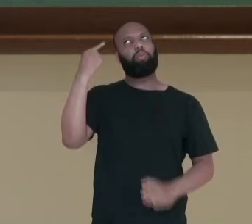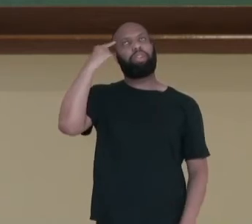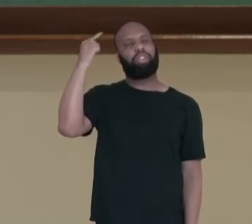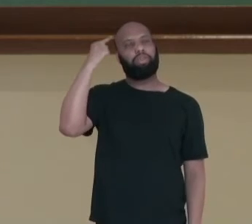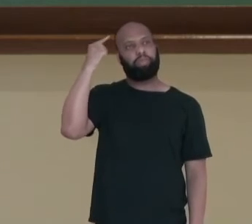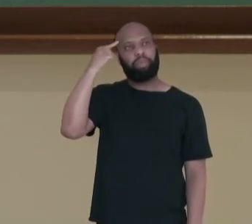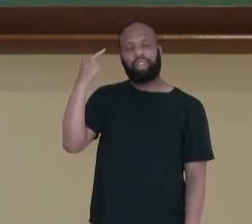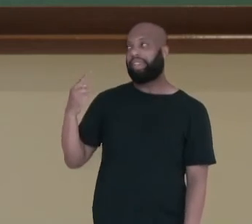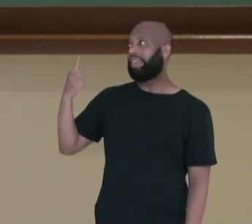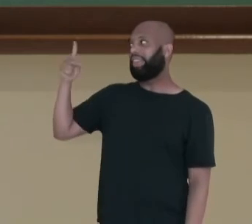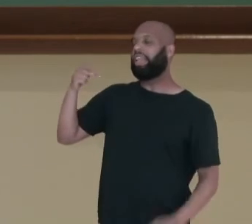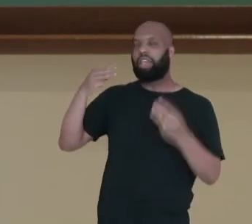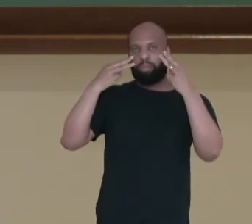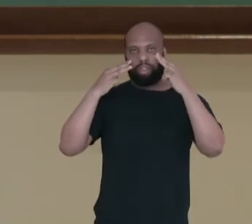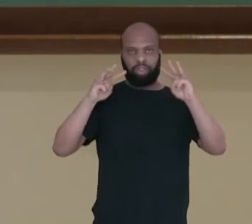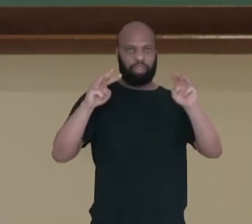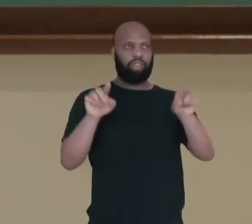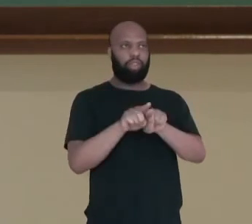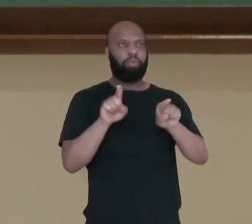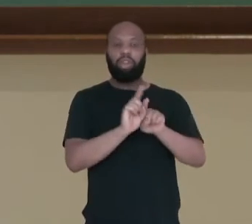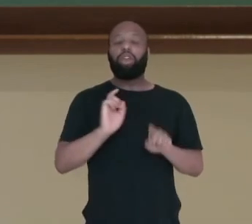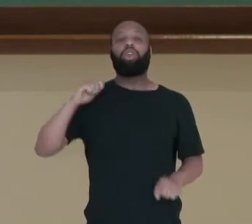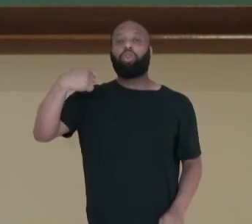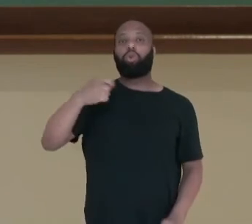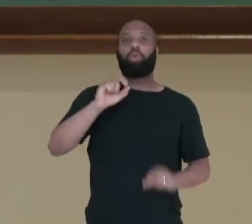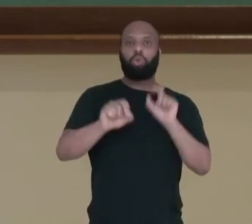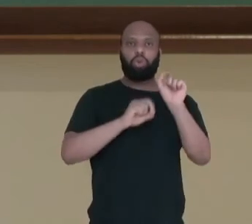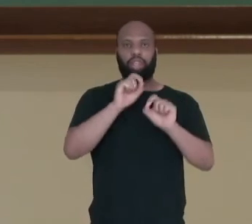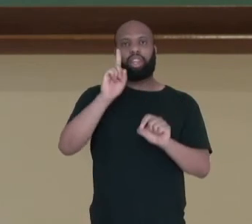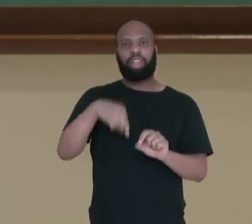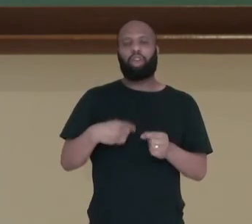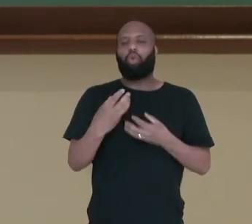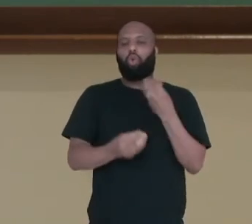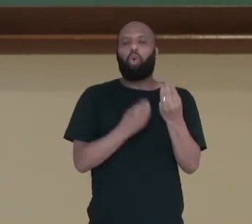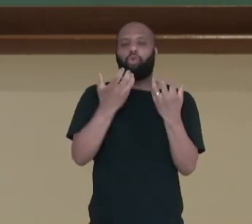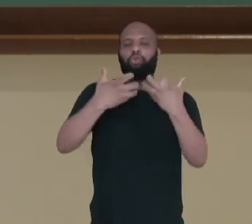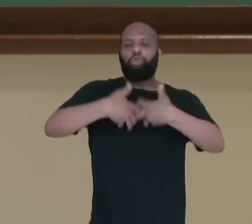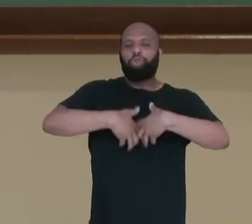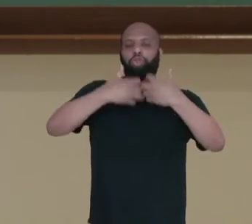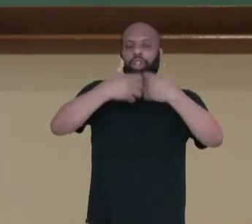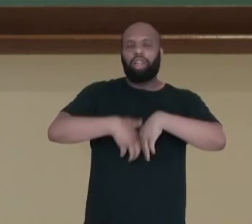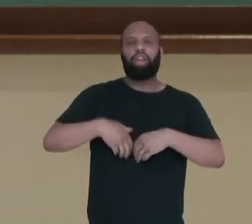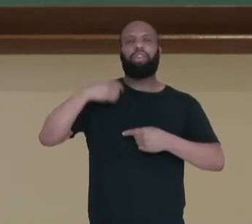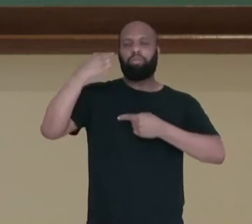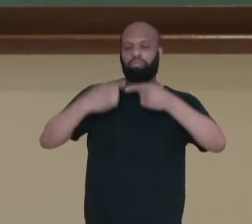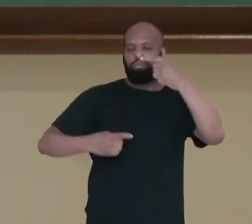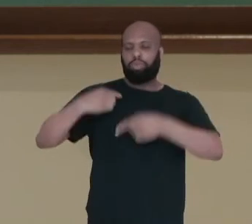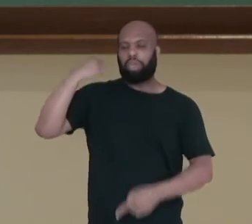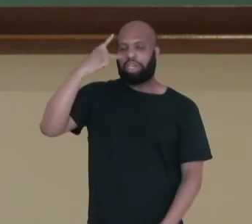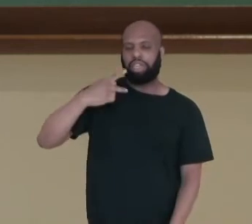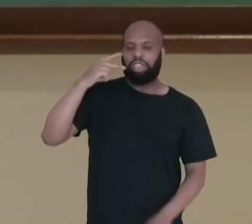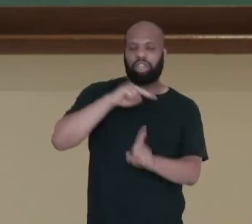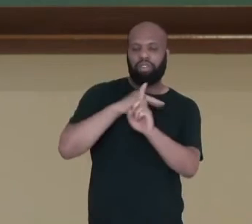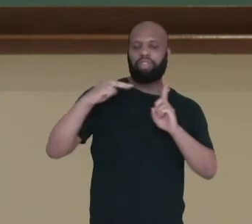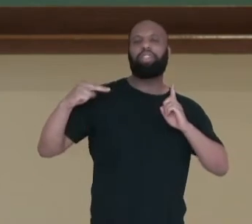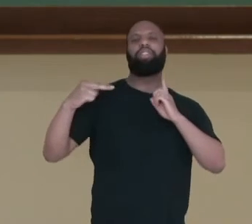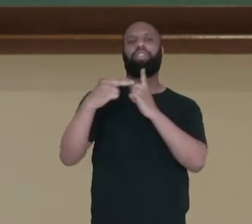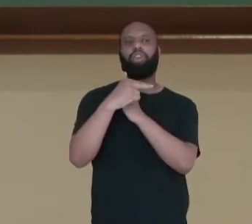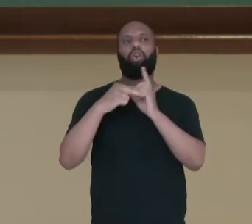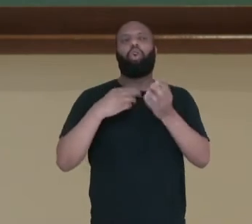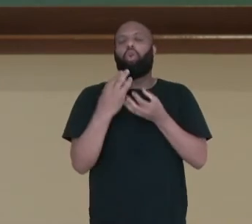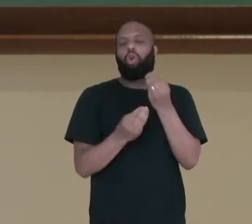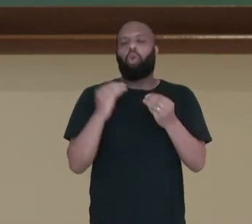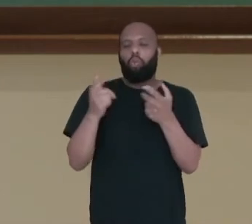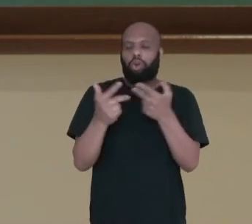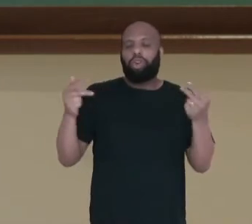pensamento de Maquiavel sobre o realismo político, né? O exercício da política numa visão mais realista, como as